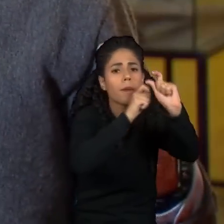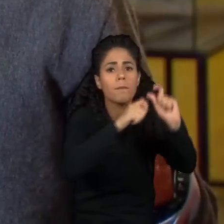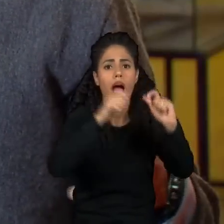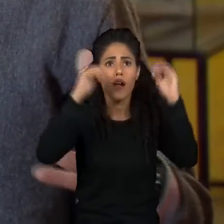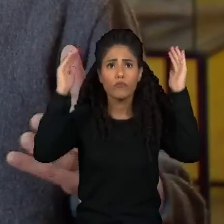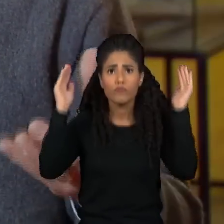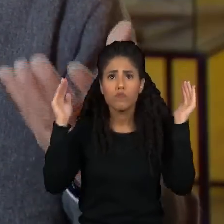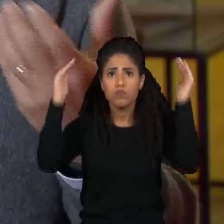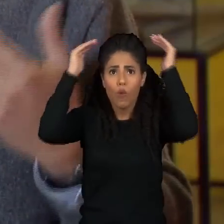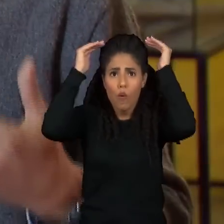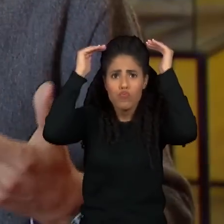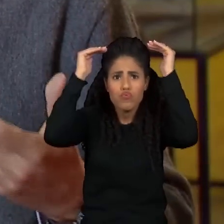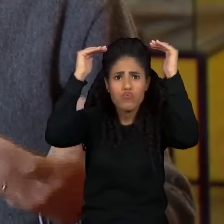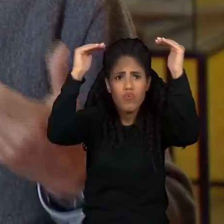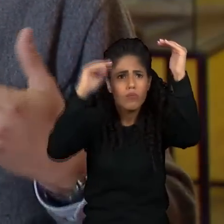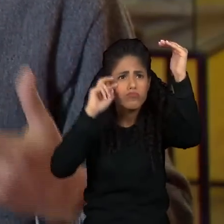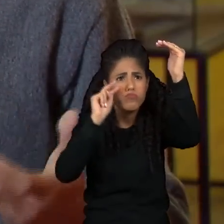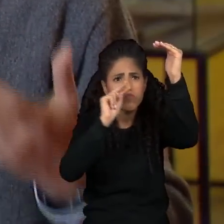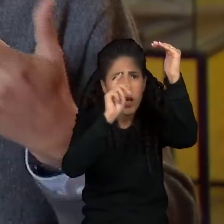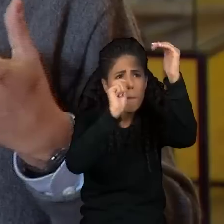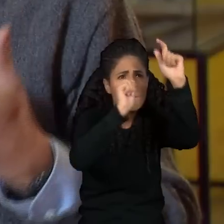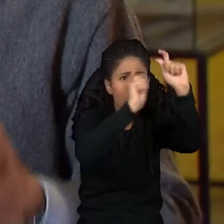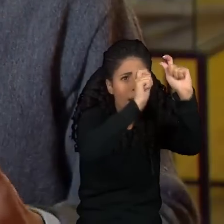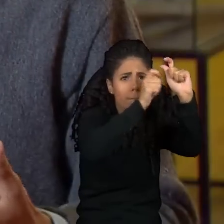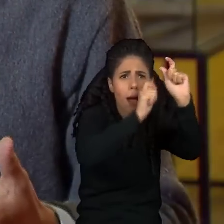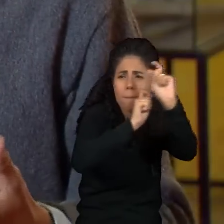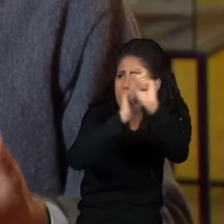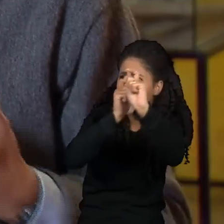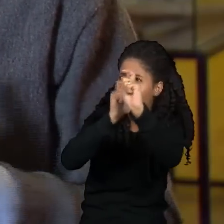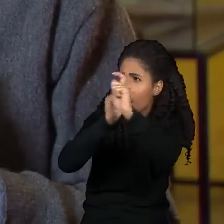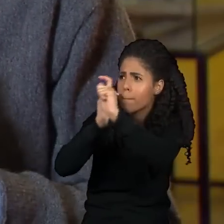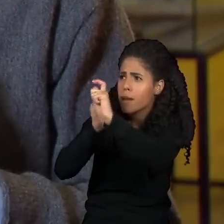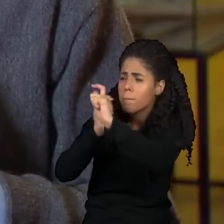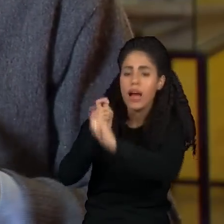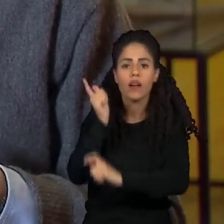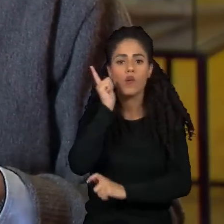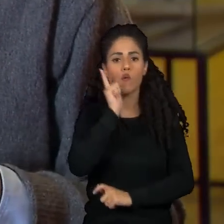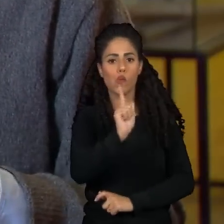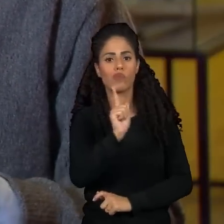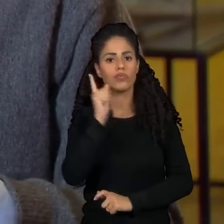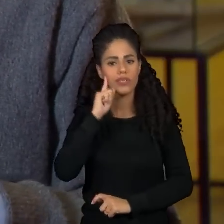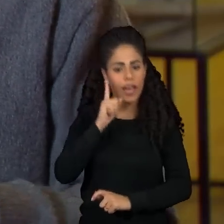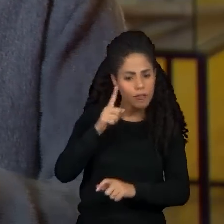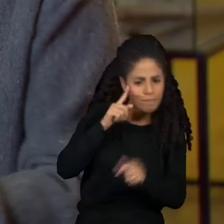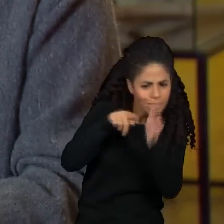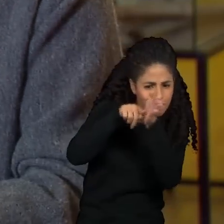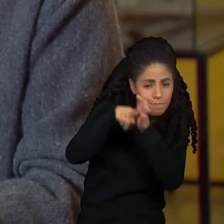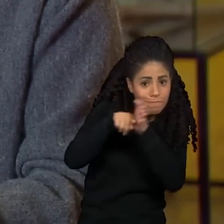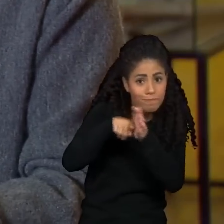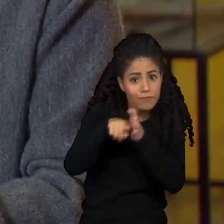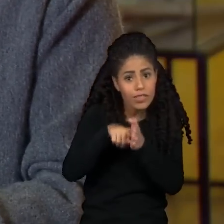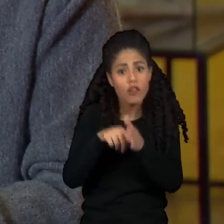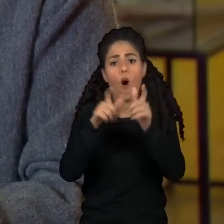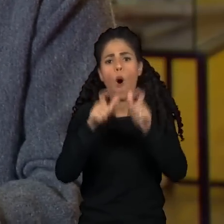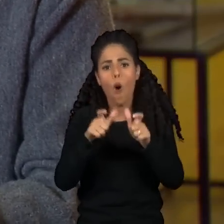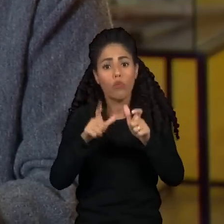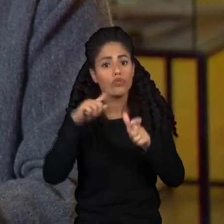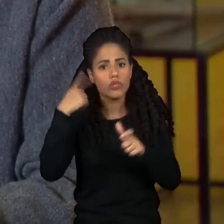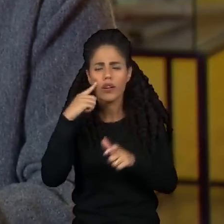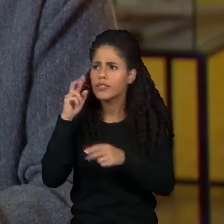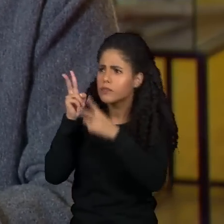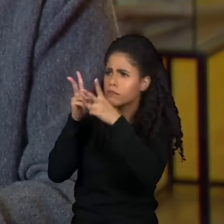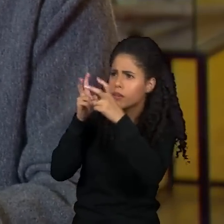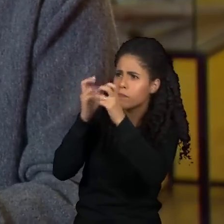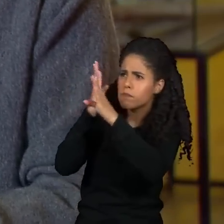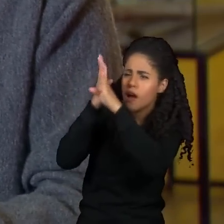caverna, então a ação das intempéries, da erosão, ela é muito menos intensa, né? Em cavernas a gente encontra condições de preservação